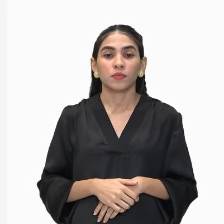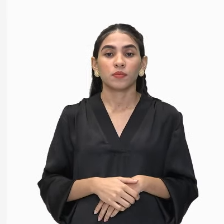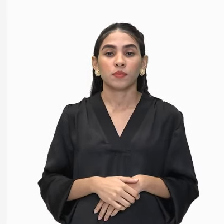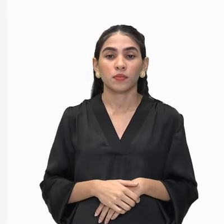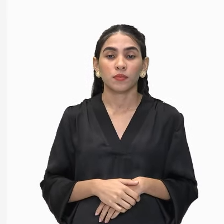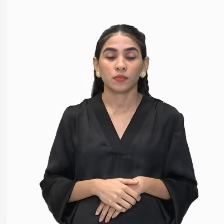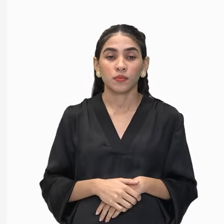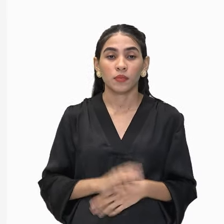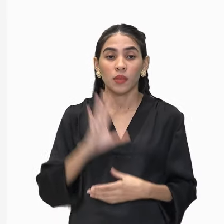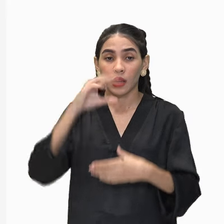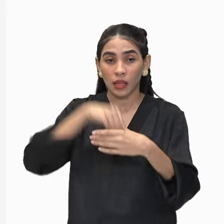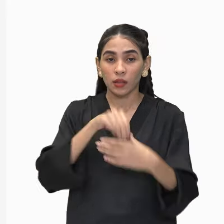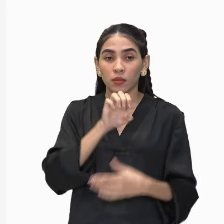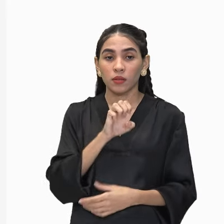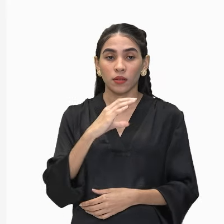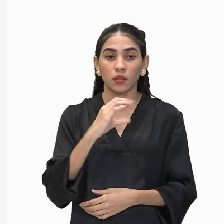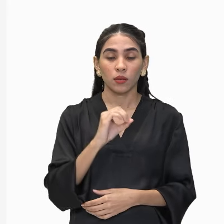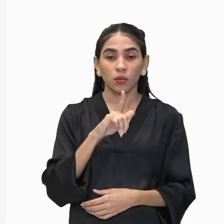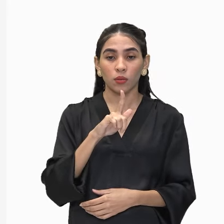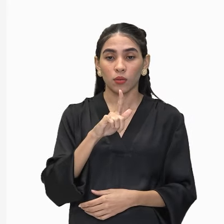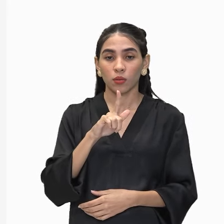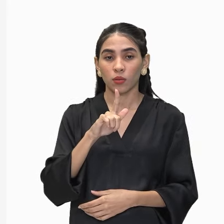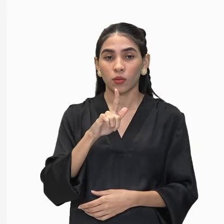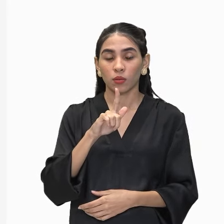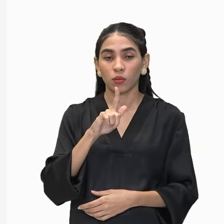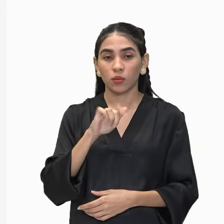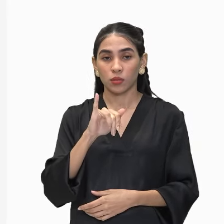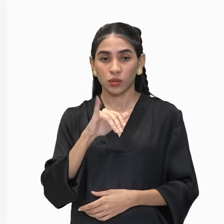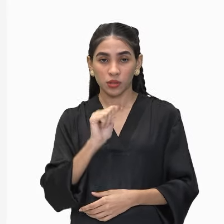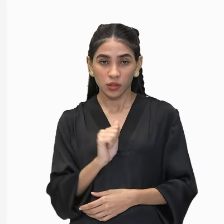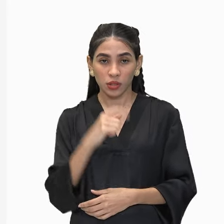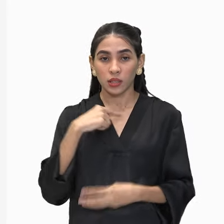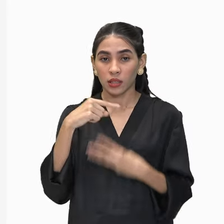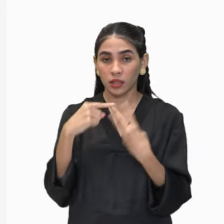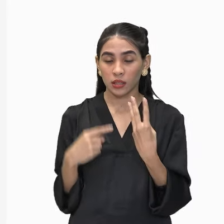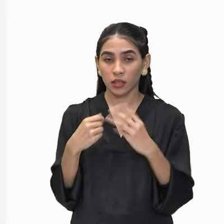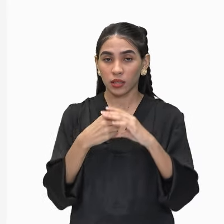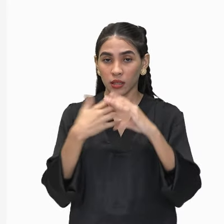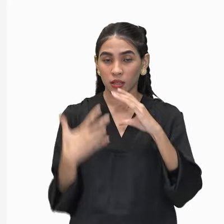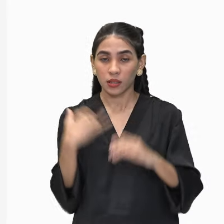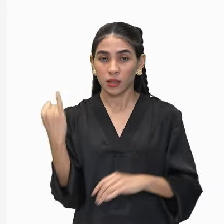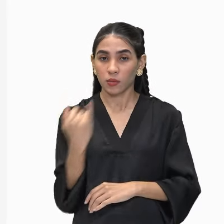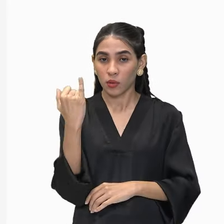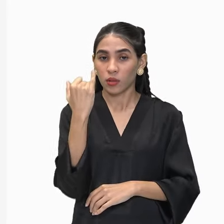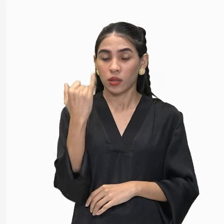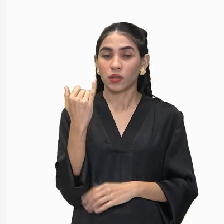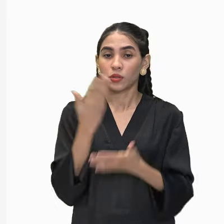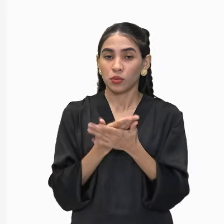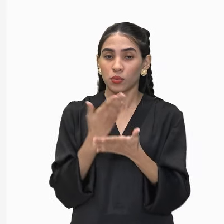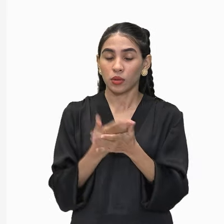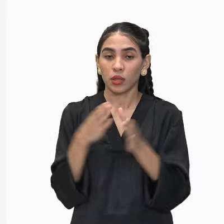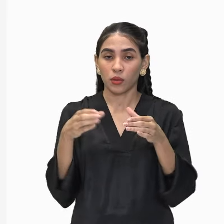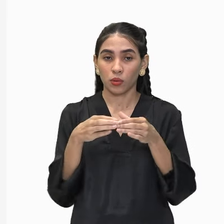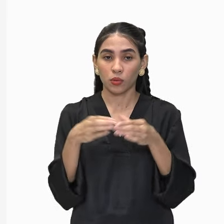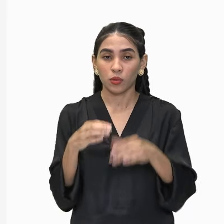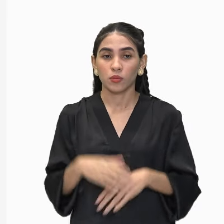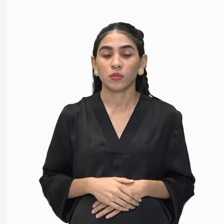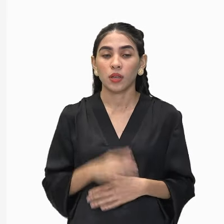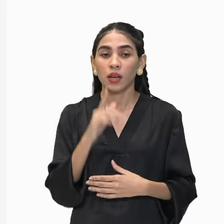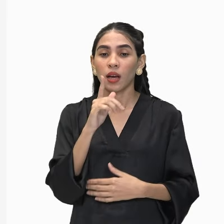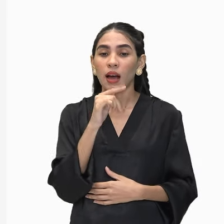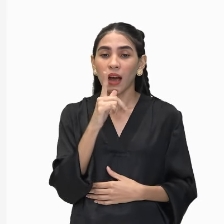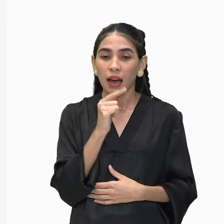dentro da ecologia, eu apresento aí essas três características importantes para se estudar esses indivíduos: filtradores de